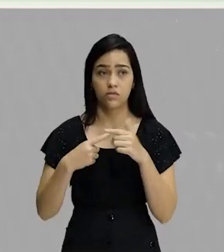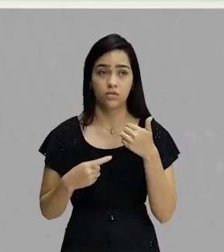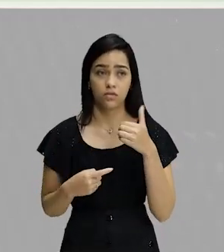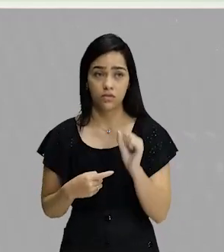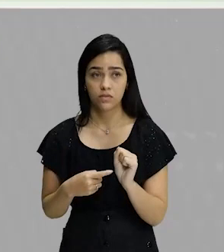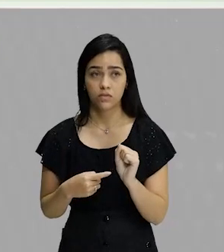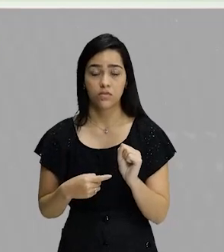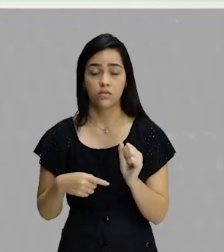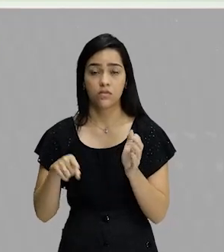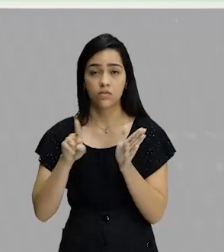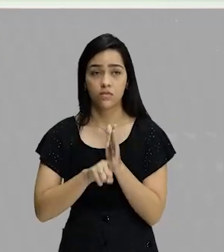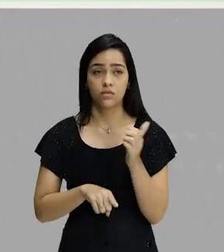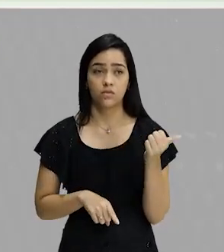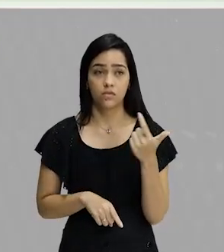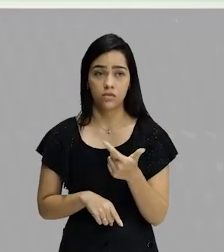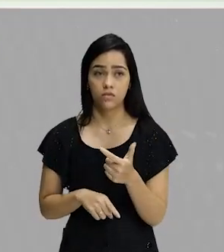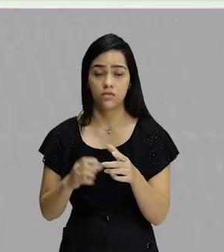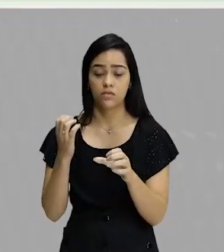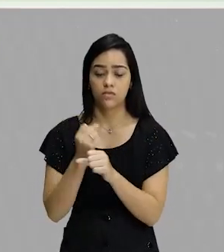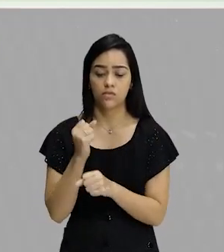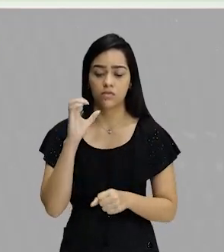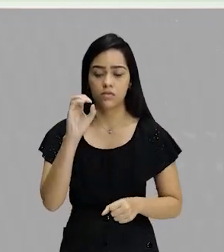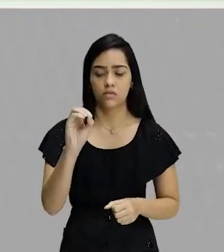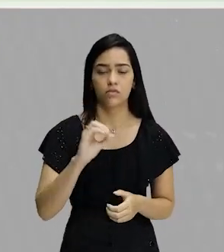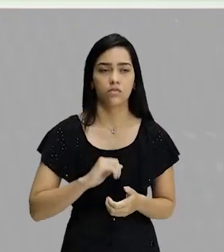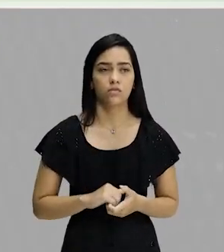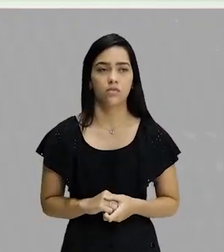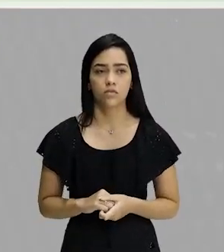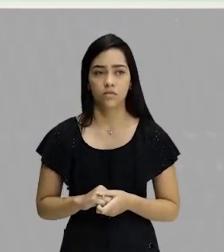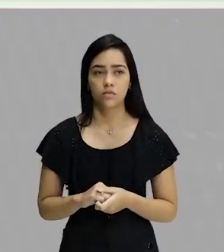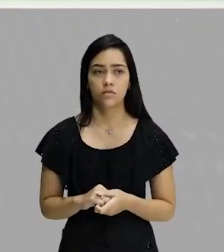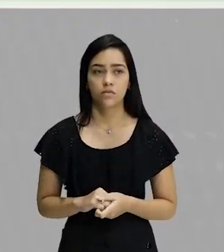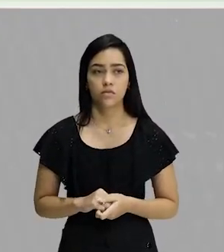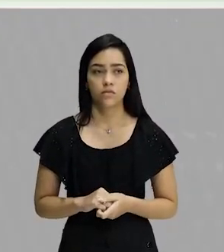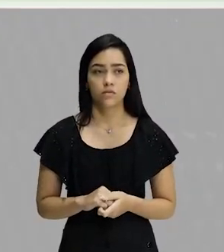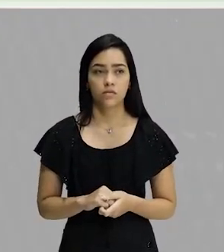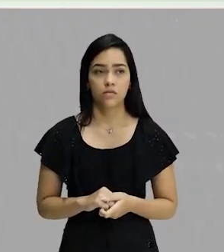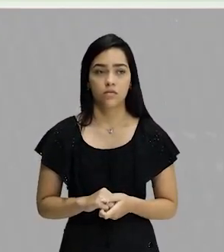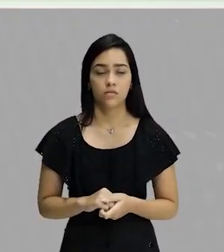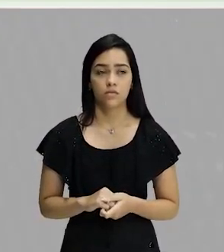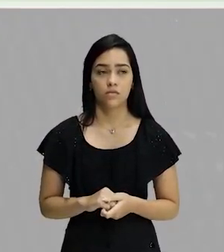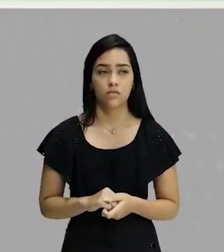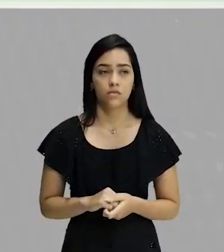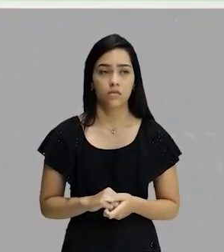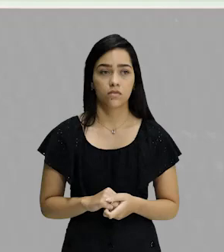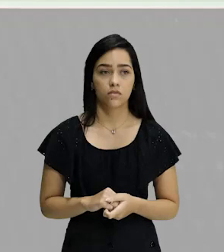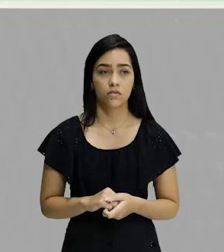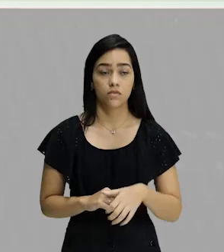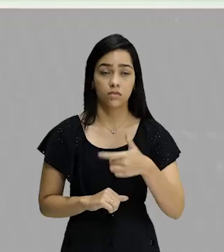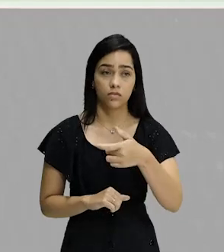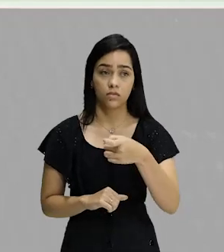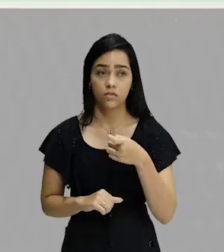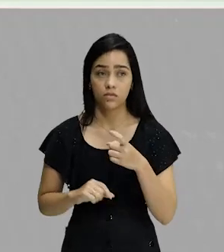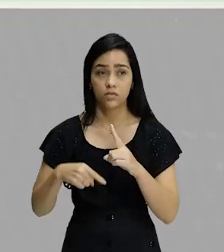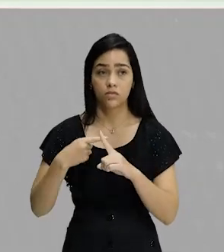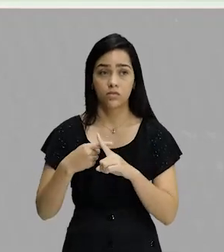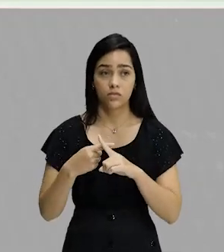18 menos 12 igual a 0. Tá? Então, eu vou ter